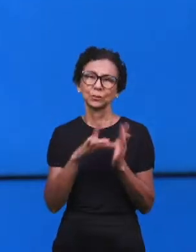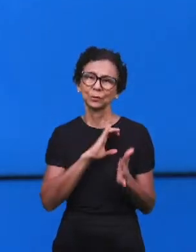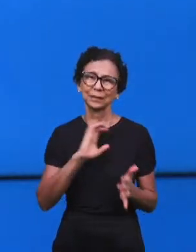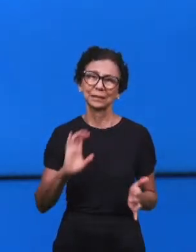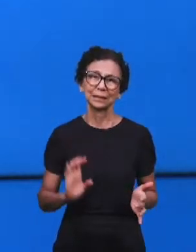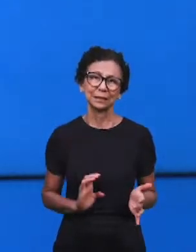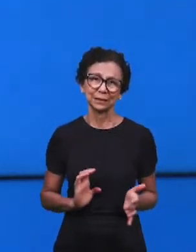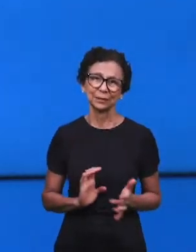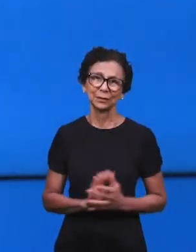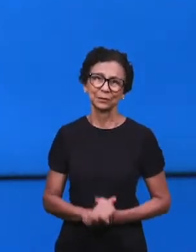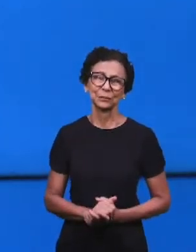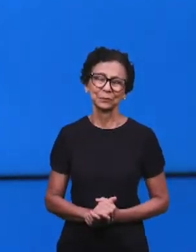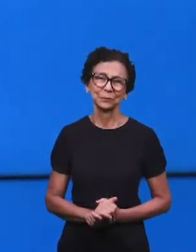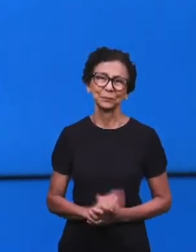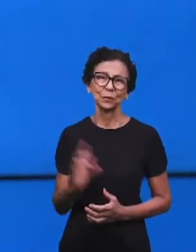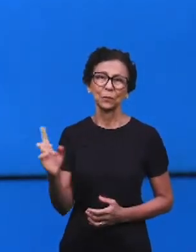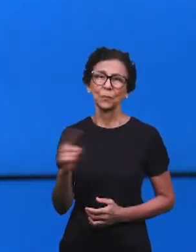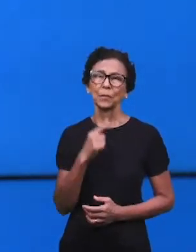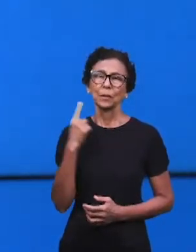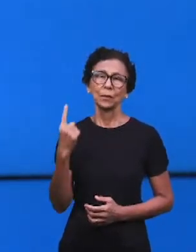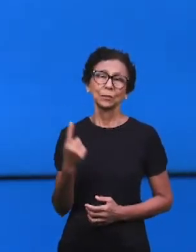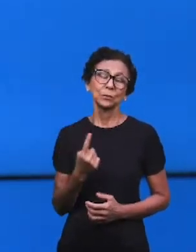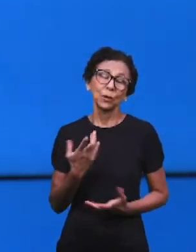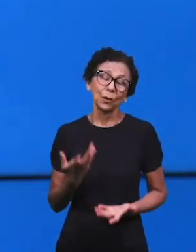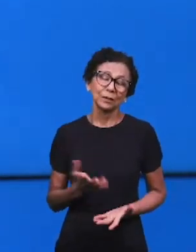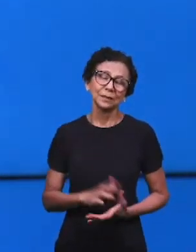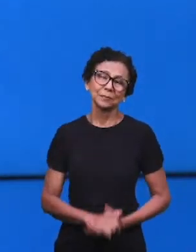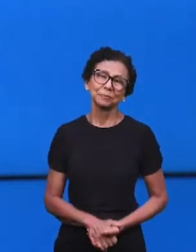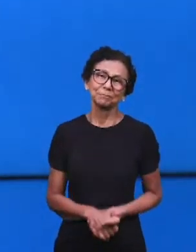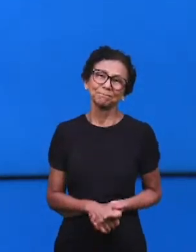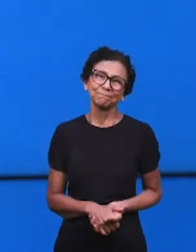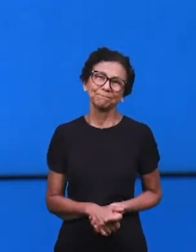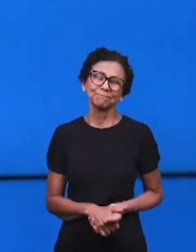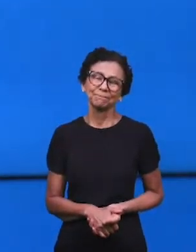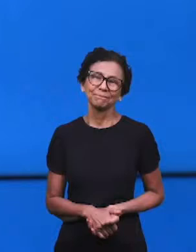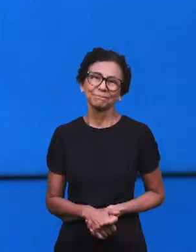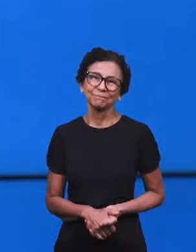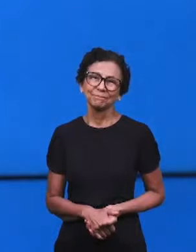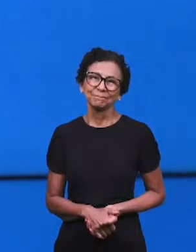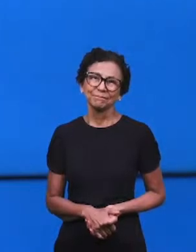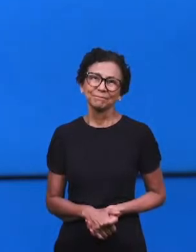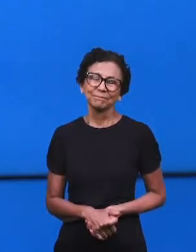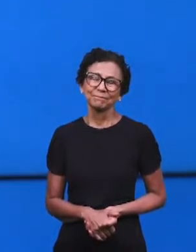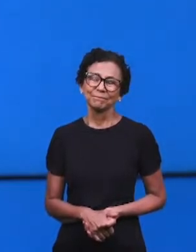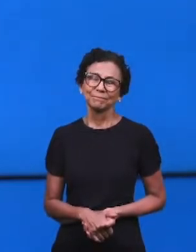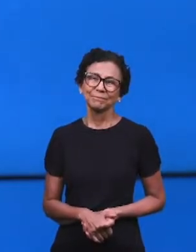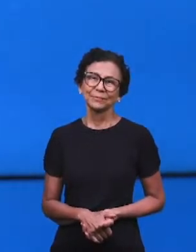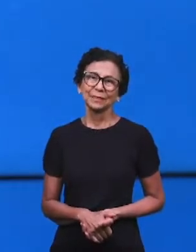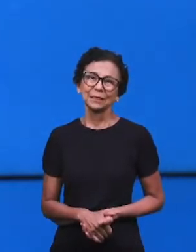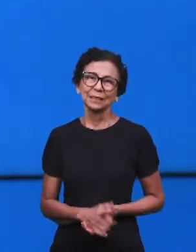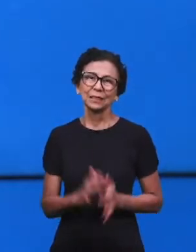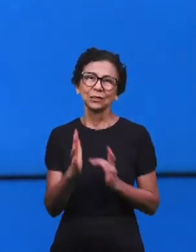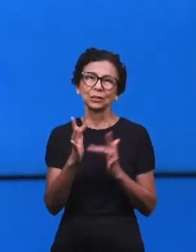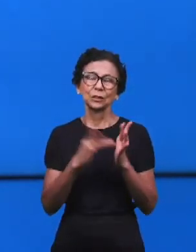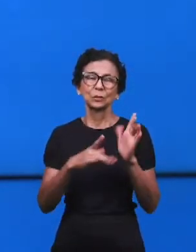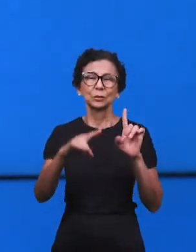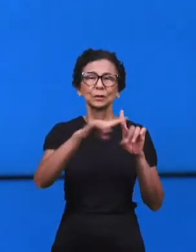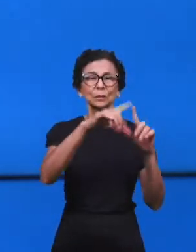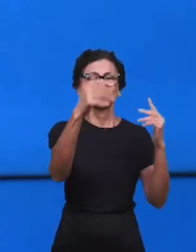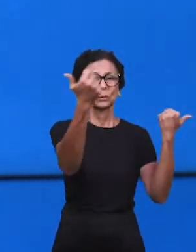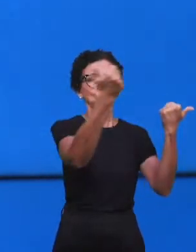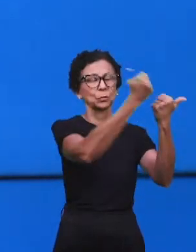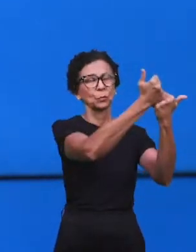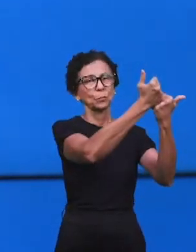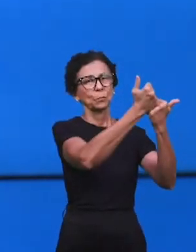Jesus cumpriu por nós e ele riscou a cédula que era contra nós, cravando-a na cruz, na linguagem de Paulo, né, quando Paulo escreve